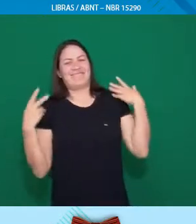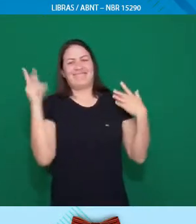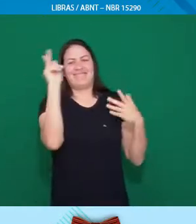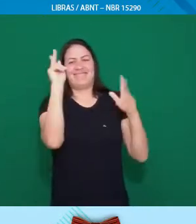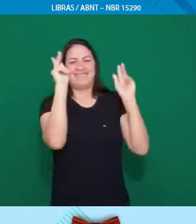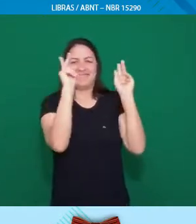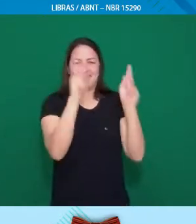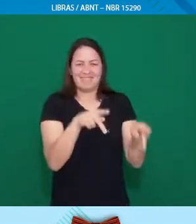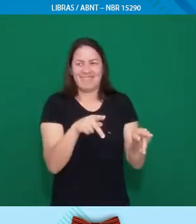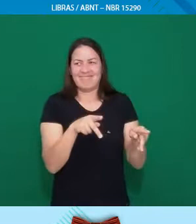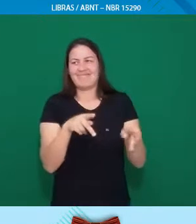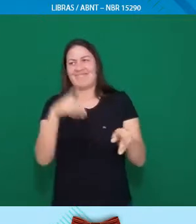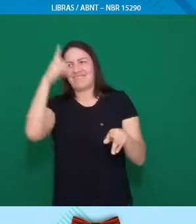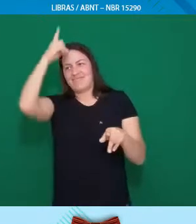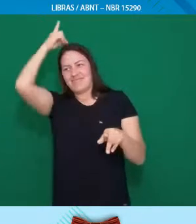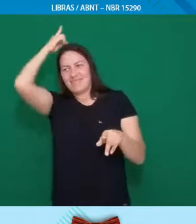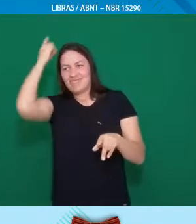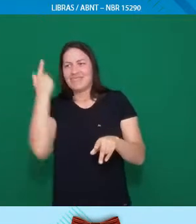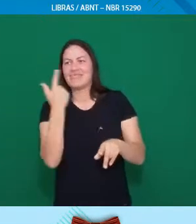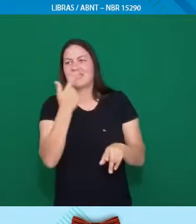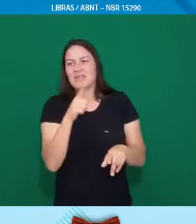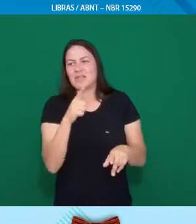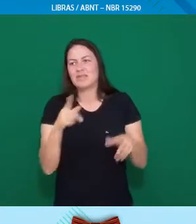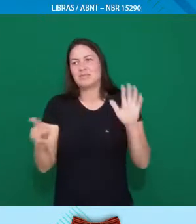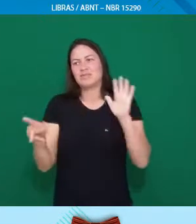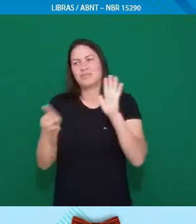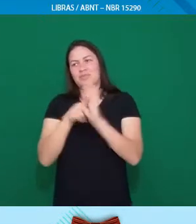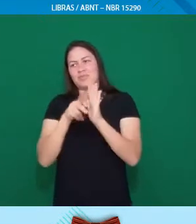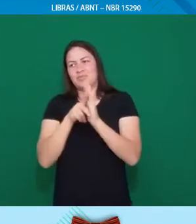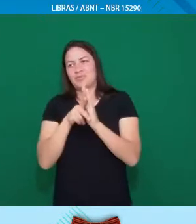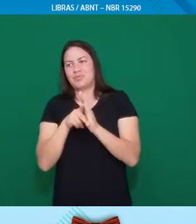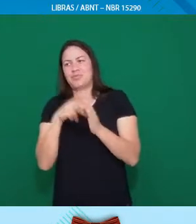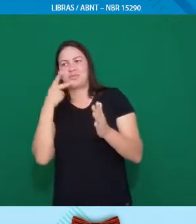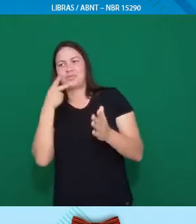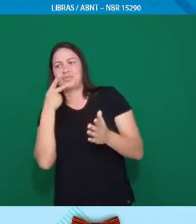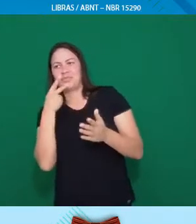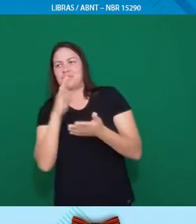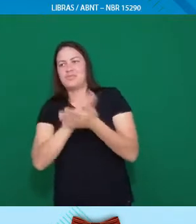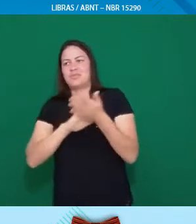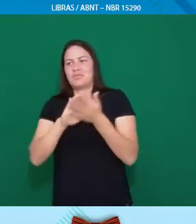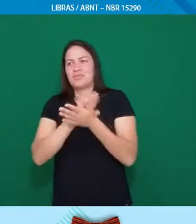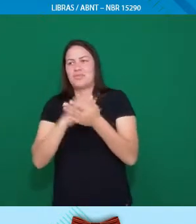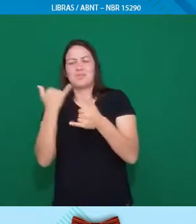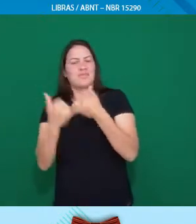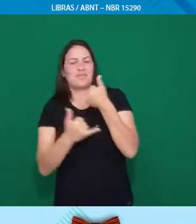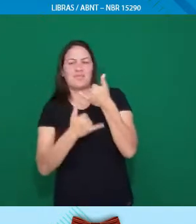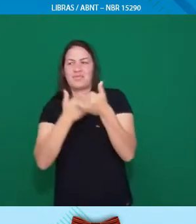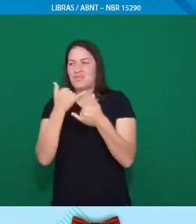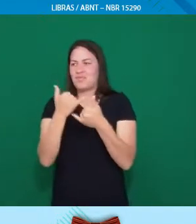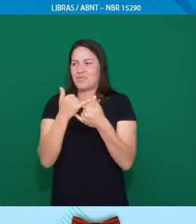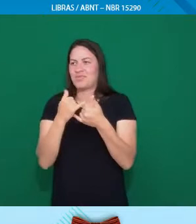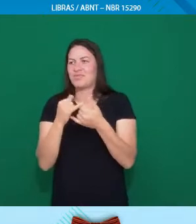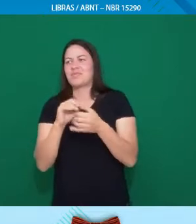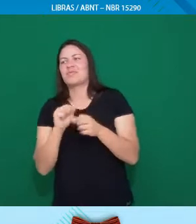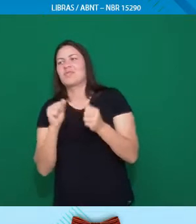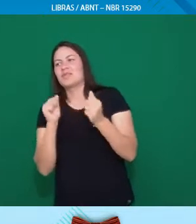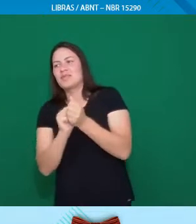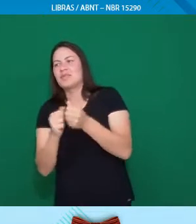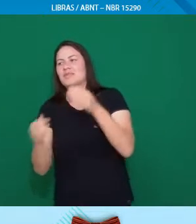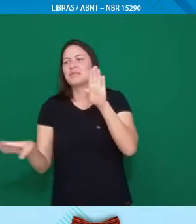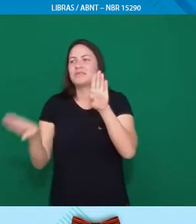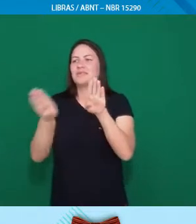ela tô Vereador mochila que nós não temos um uma diversão nosso bairro depois que fechou o Pinheirão